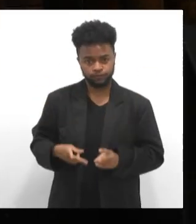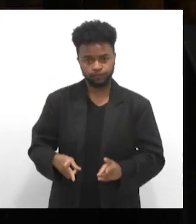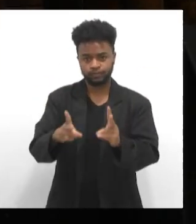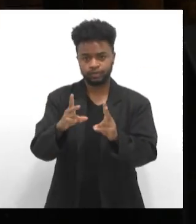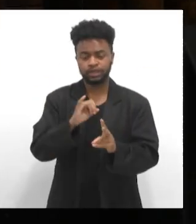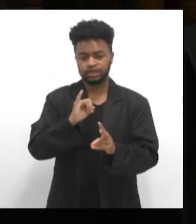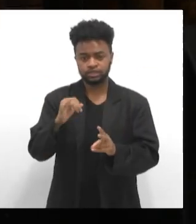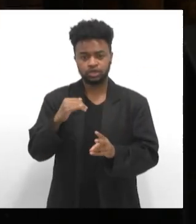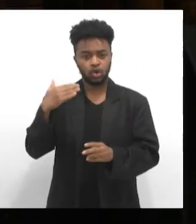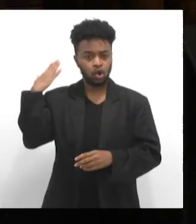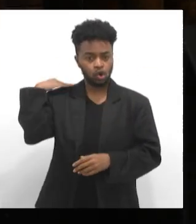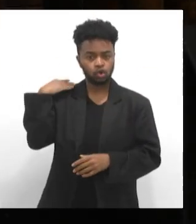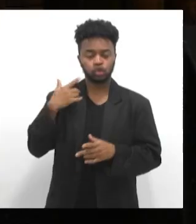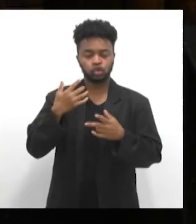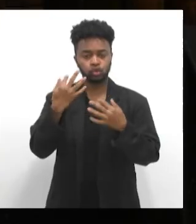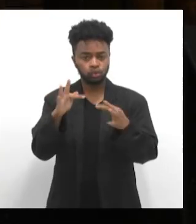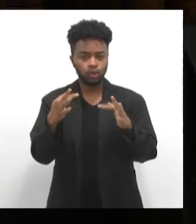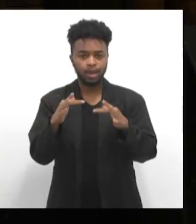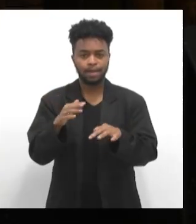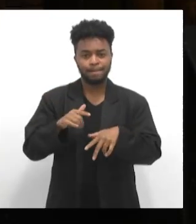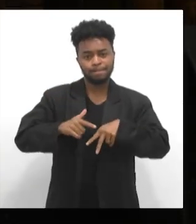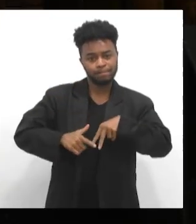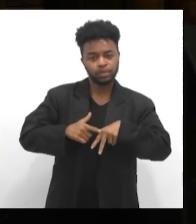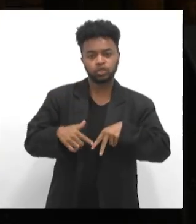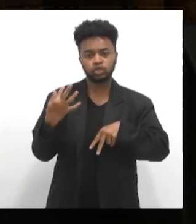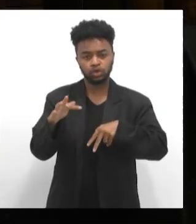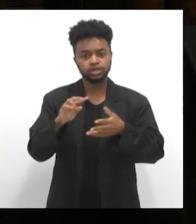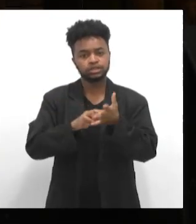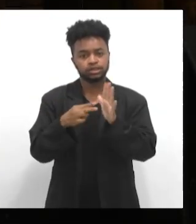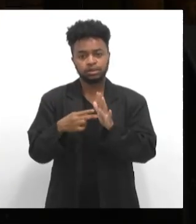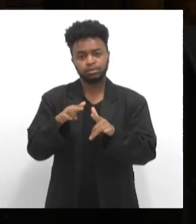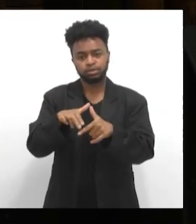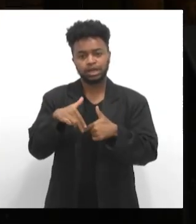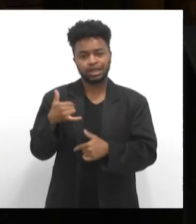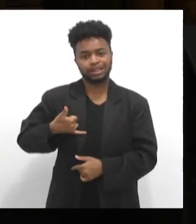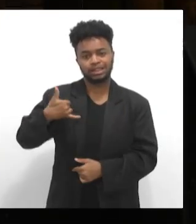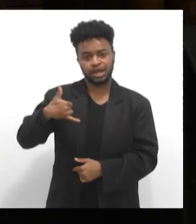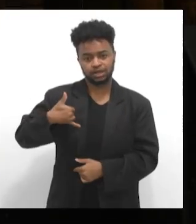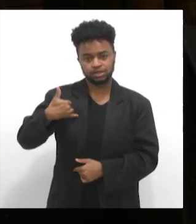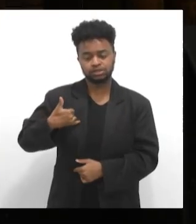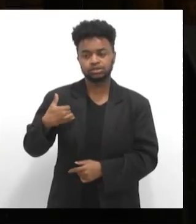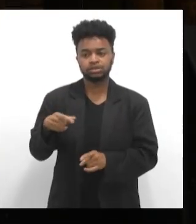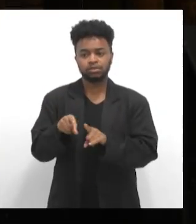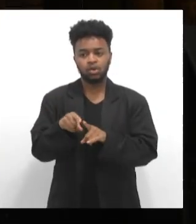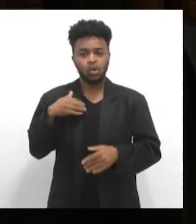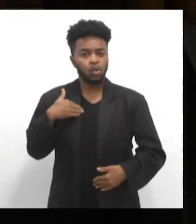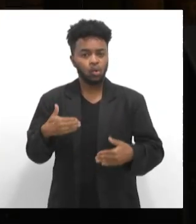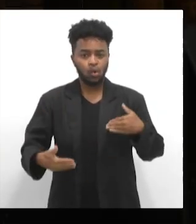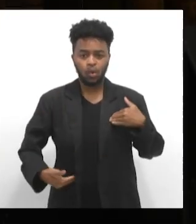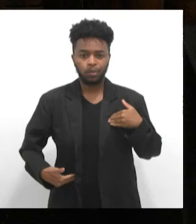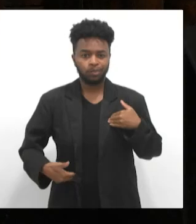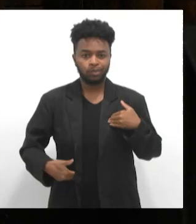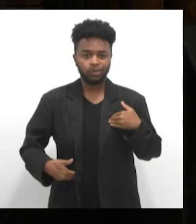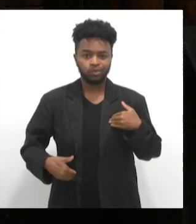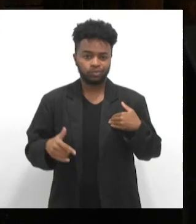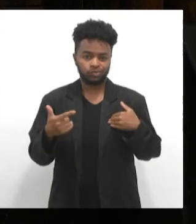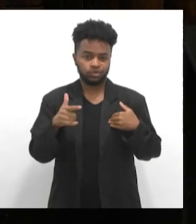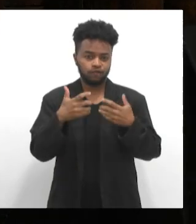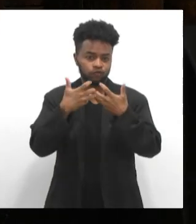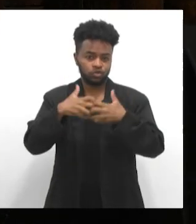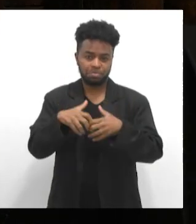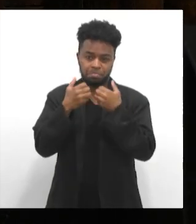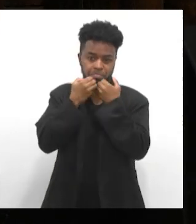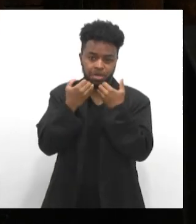a perna, né? É o peso da idade em cima da gente. As juntas já não estão mais tão lubrificadas,